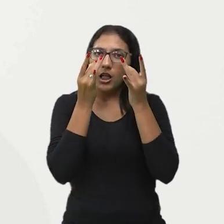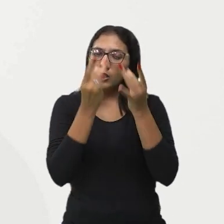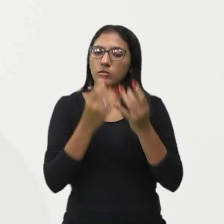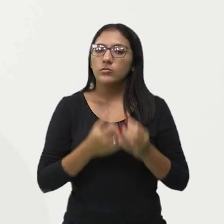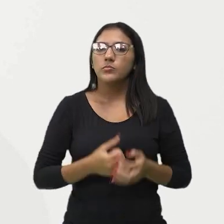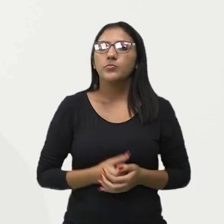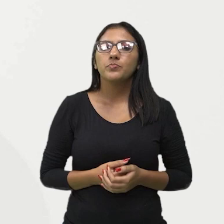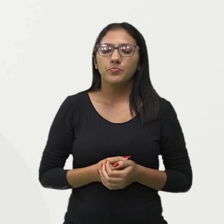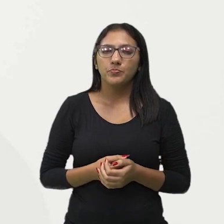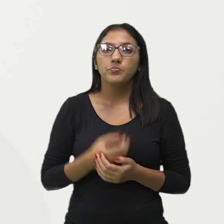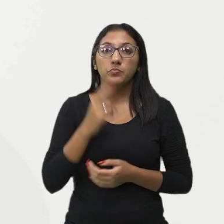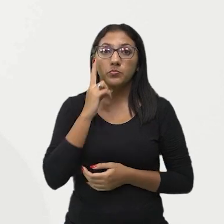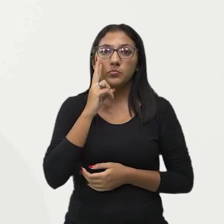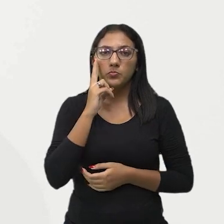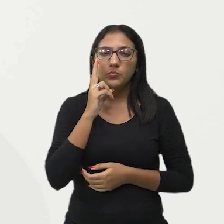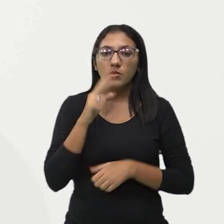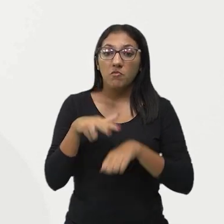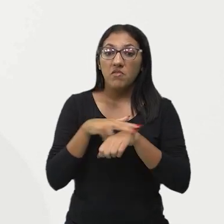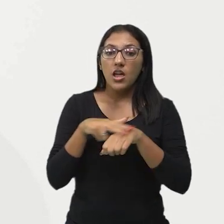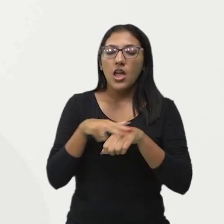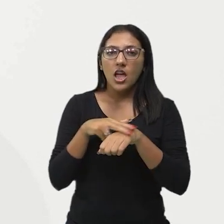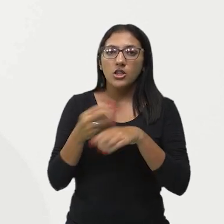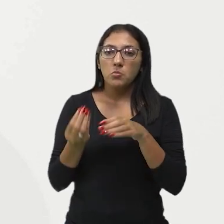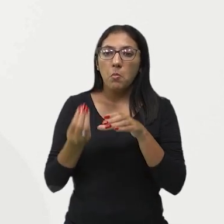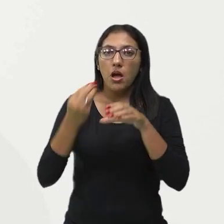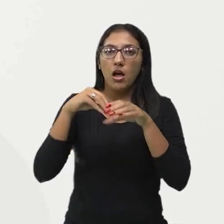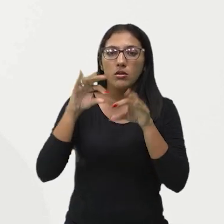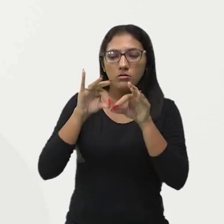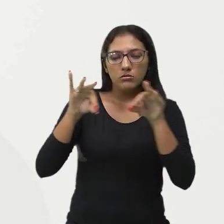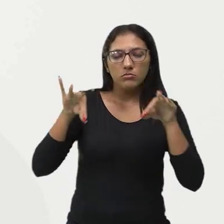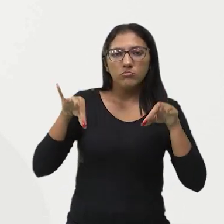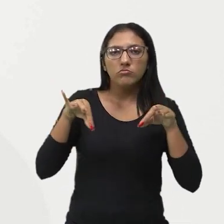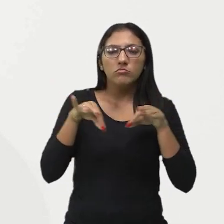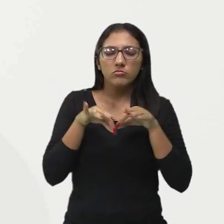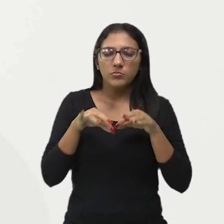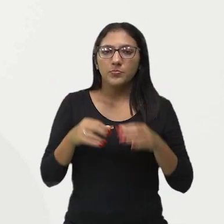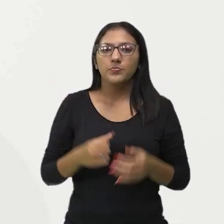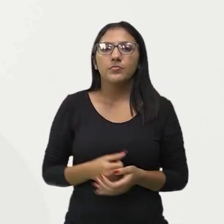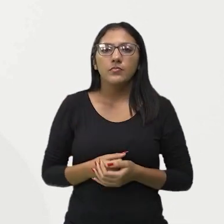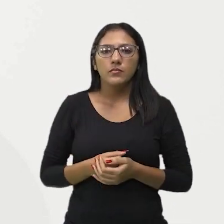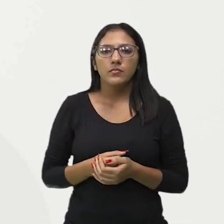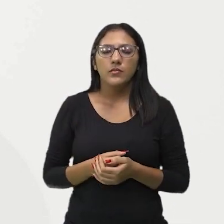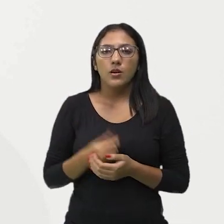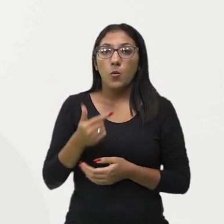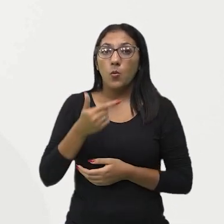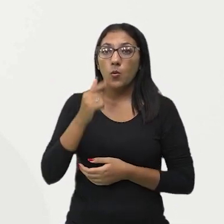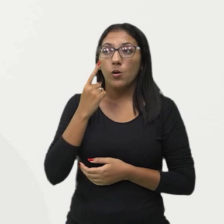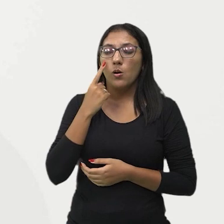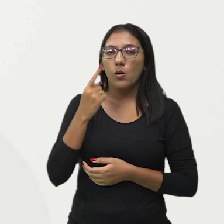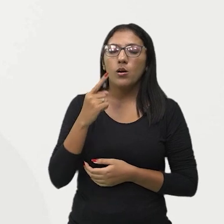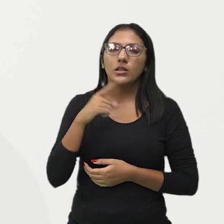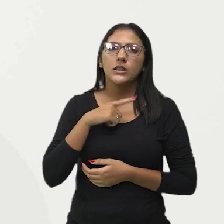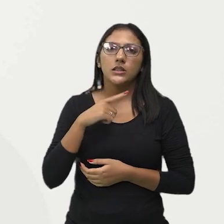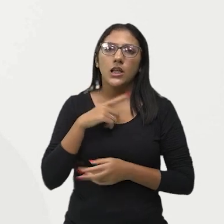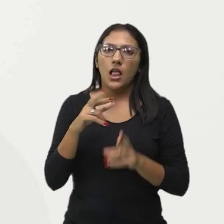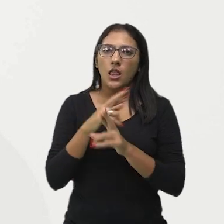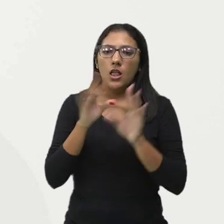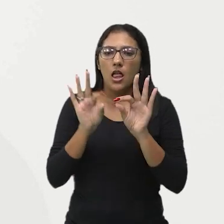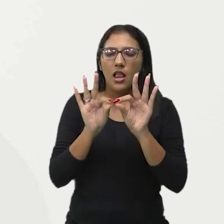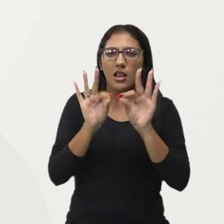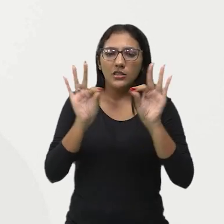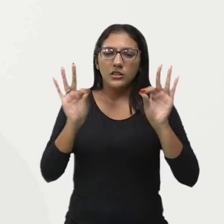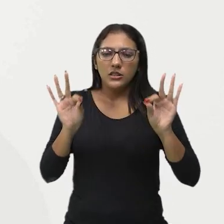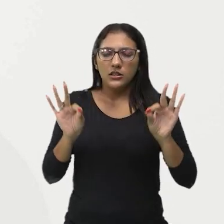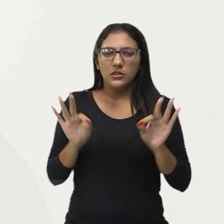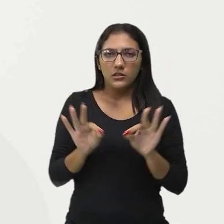E circunferência, ó, é a linha que limita o círculo. Que no nosso exemplo aqui, essa linha aqui